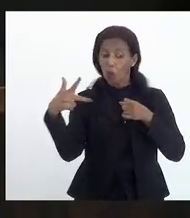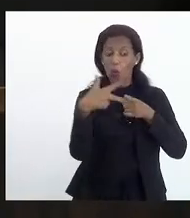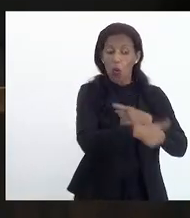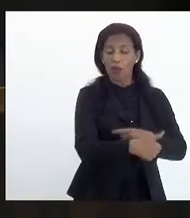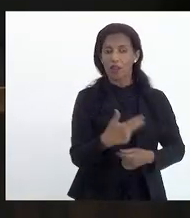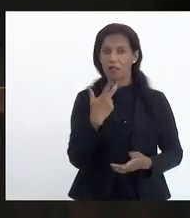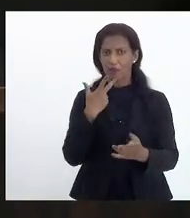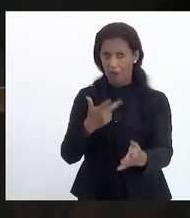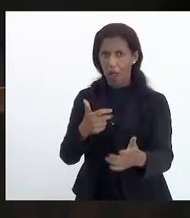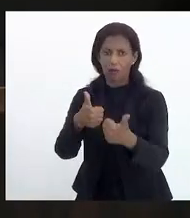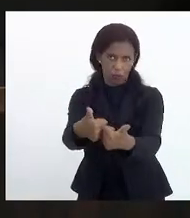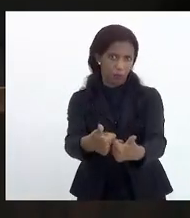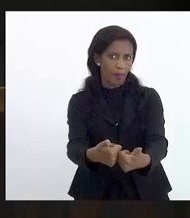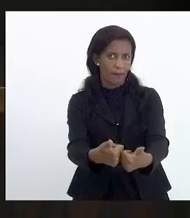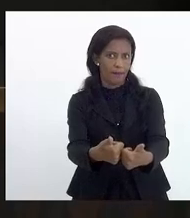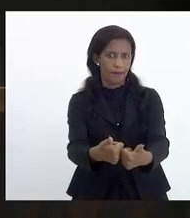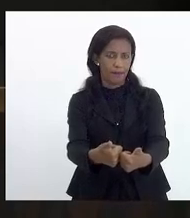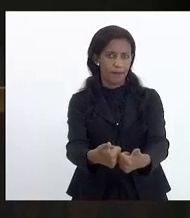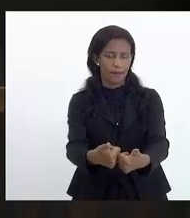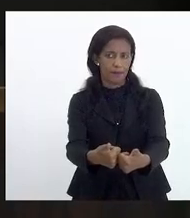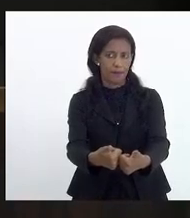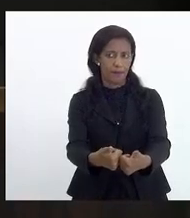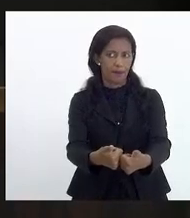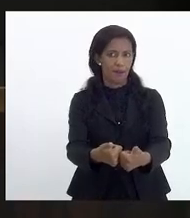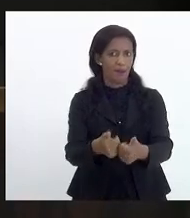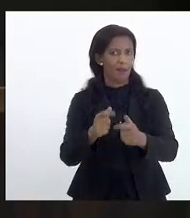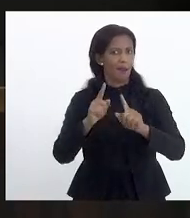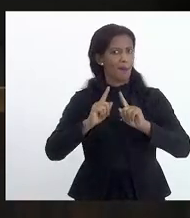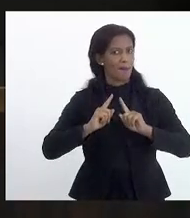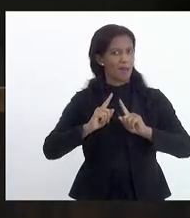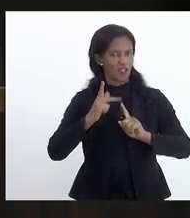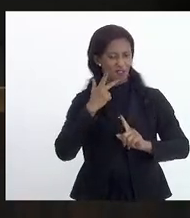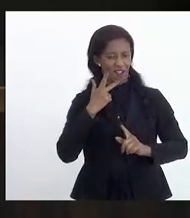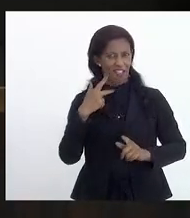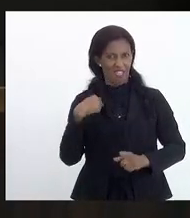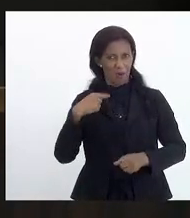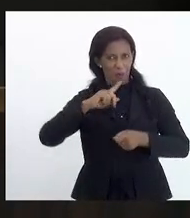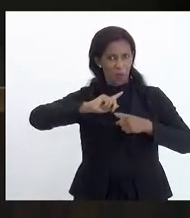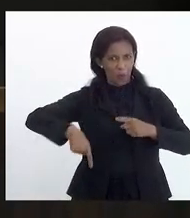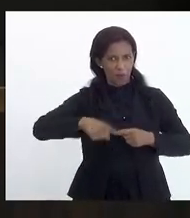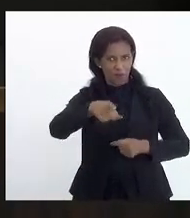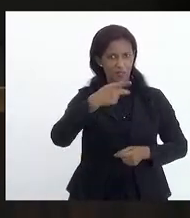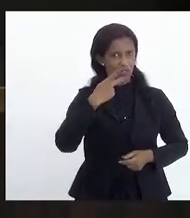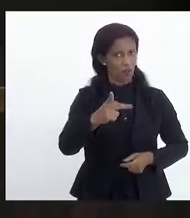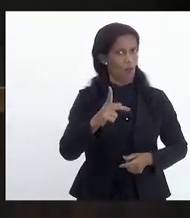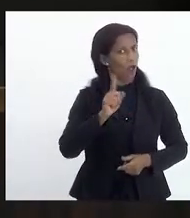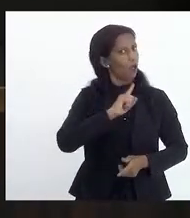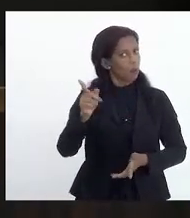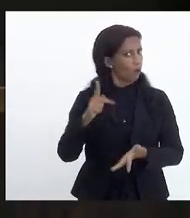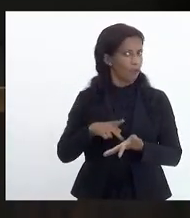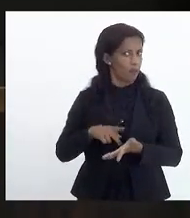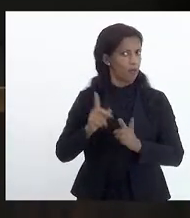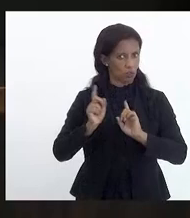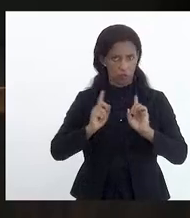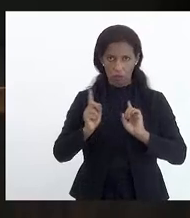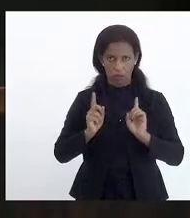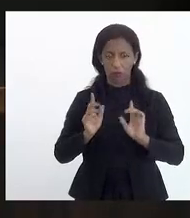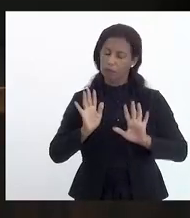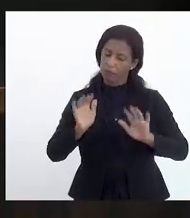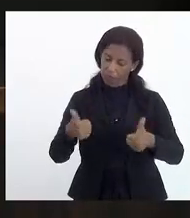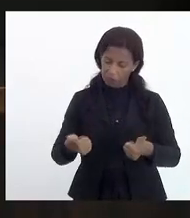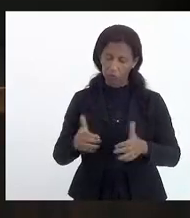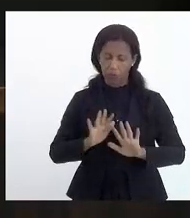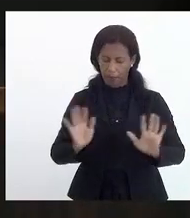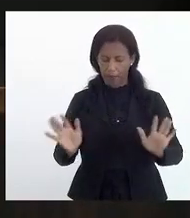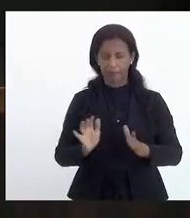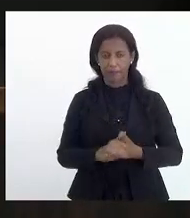sua fala, isso tudo bem, mas não deixá-lo falar não é verdade, não foi verdade. Mas